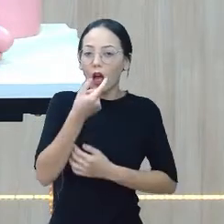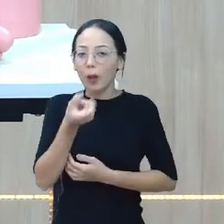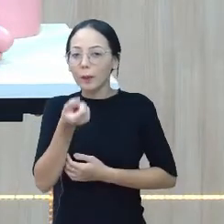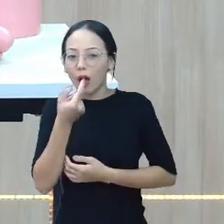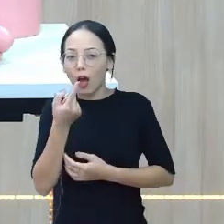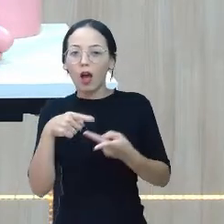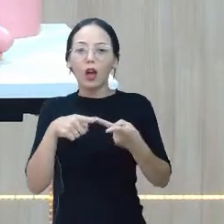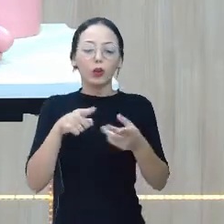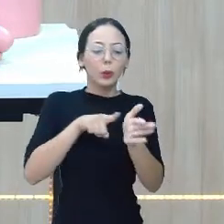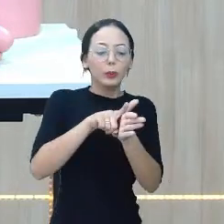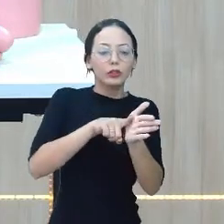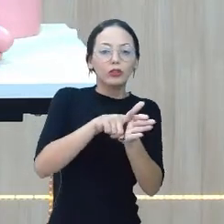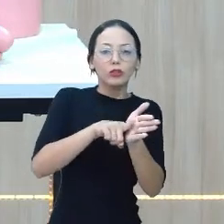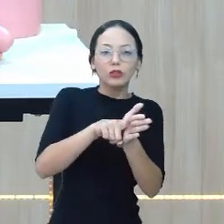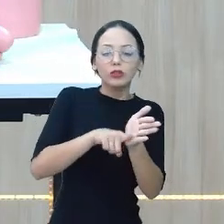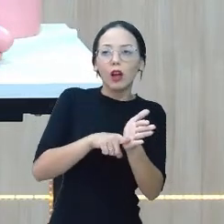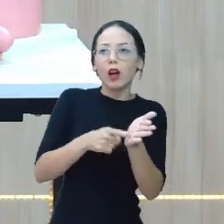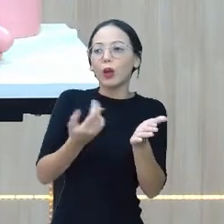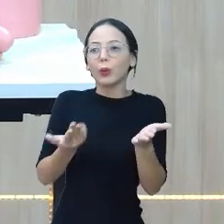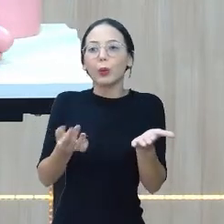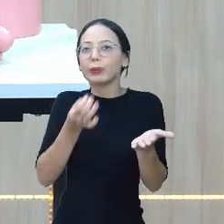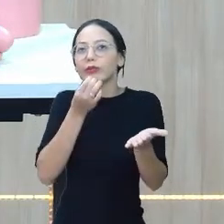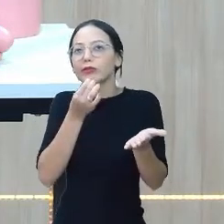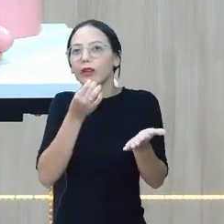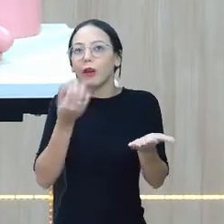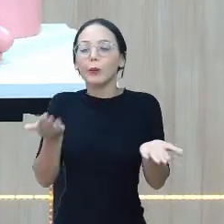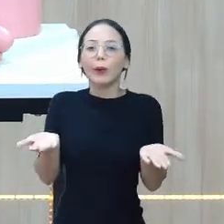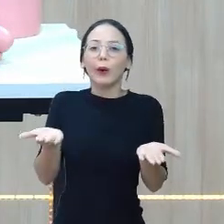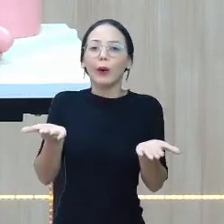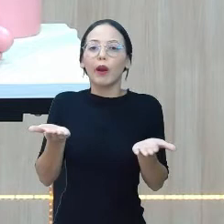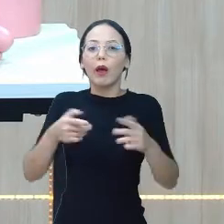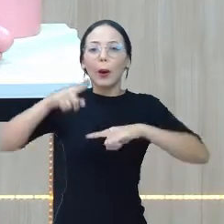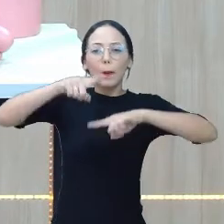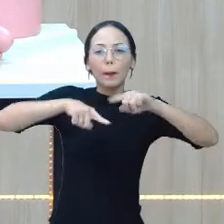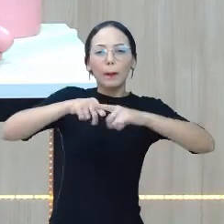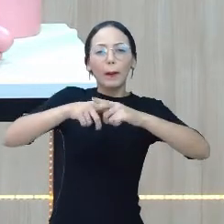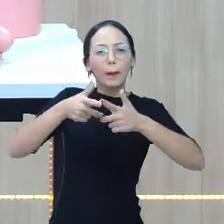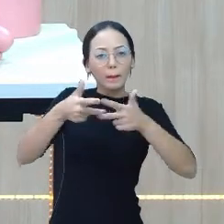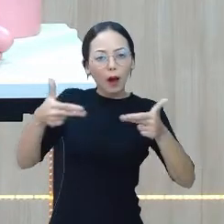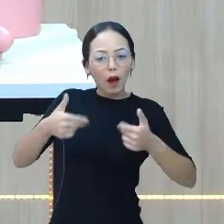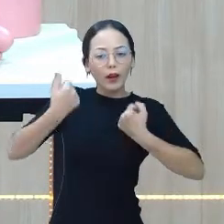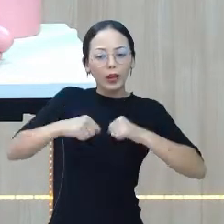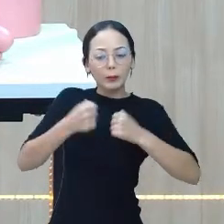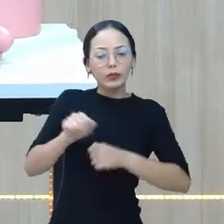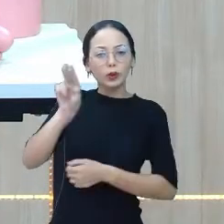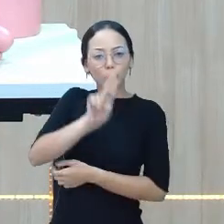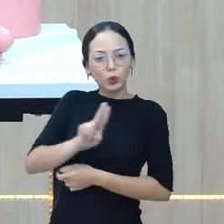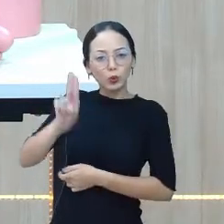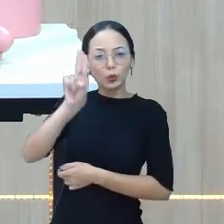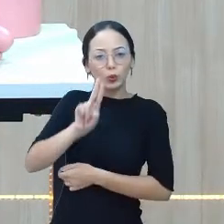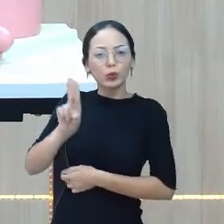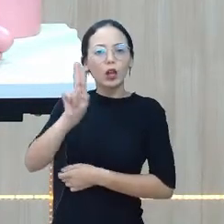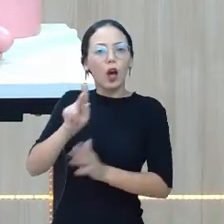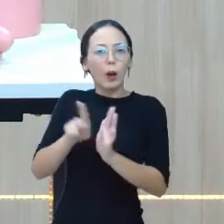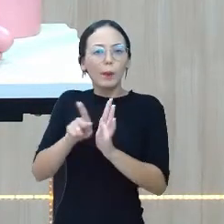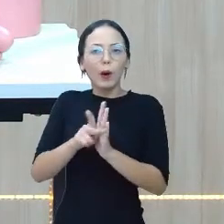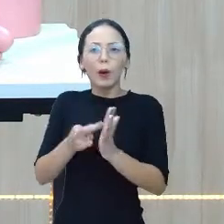medicamentos, pesquisando, vamos dizer assim, objetos que a gente vai poder utilizar como